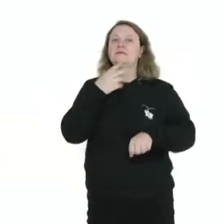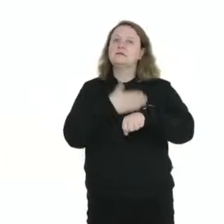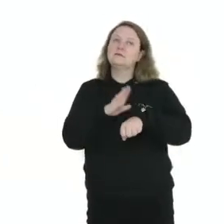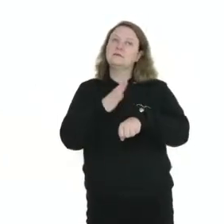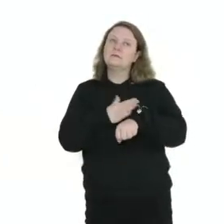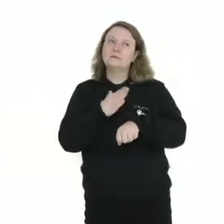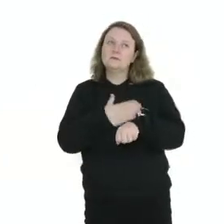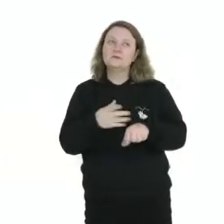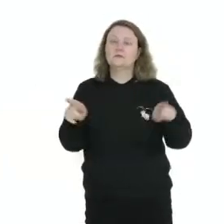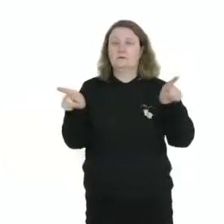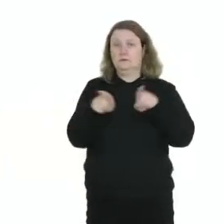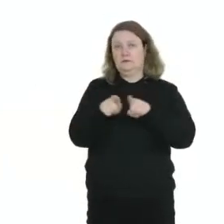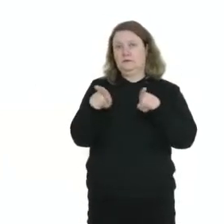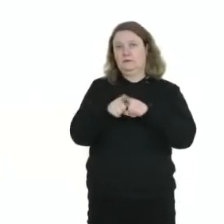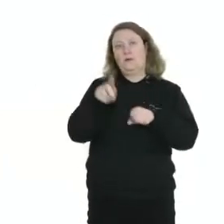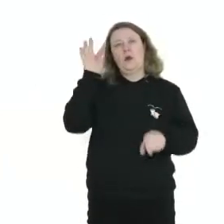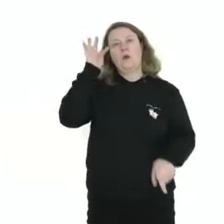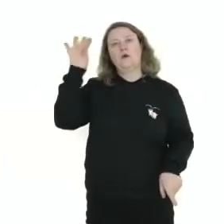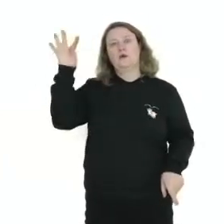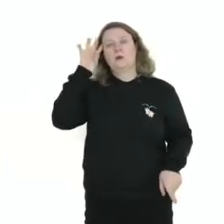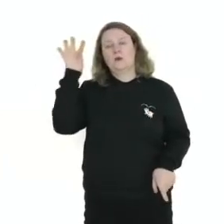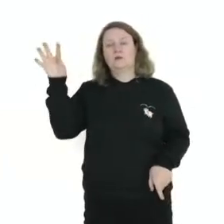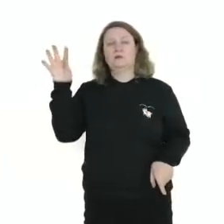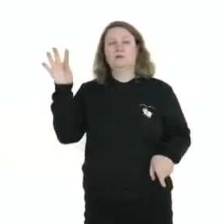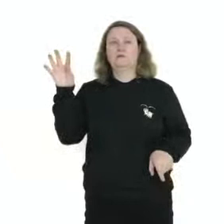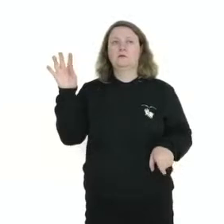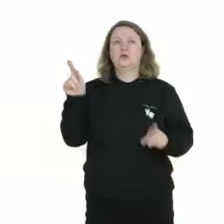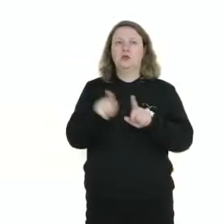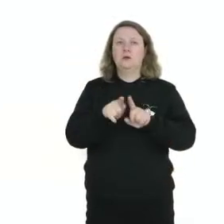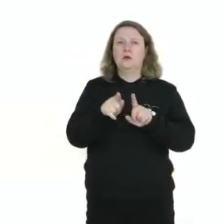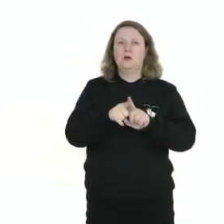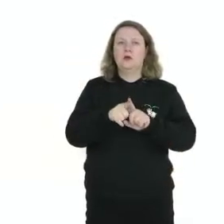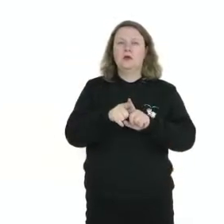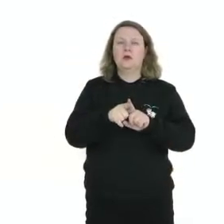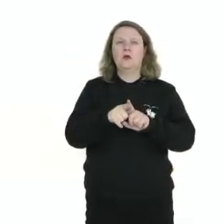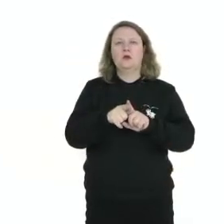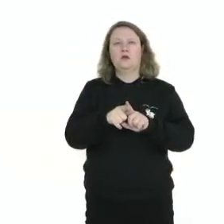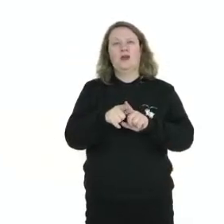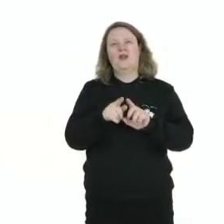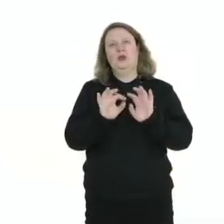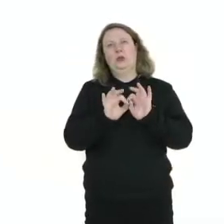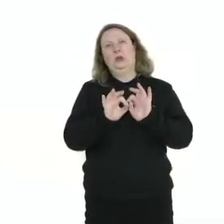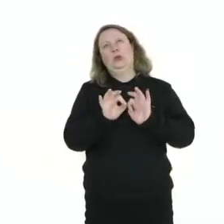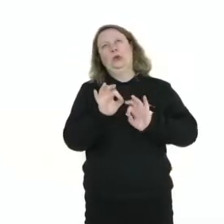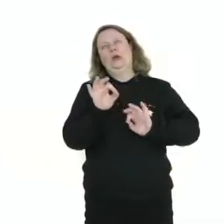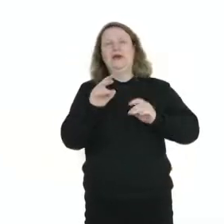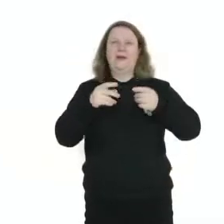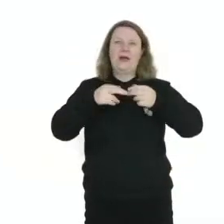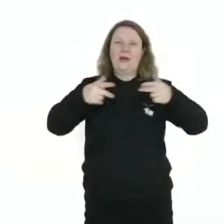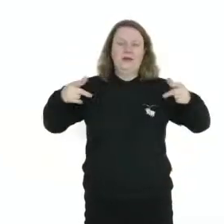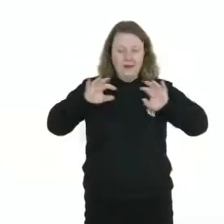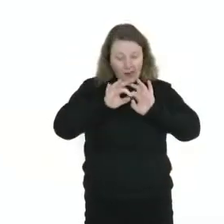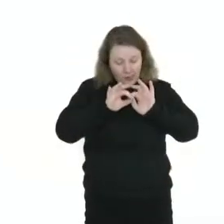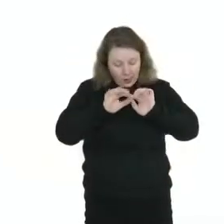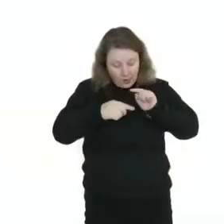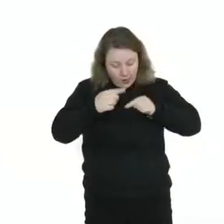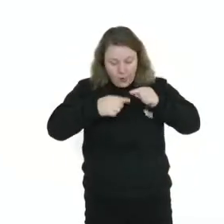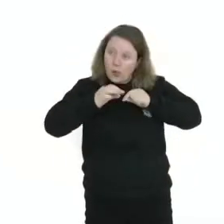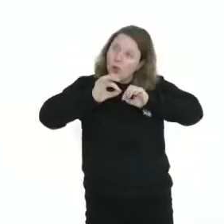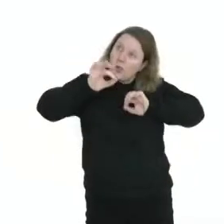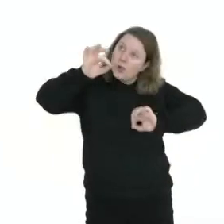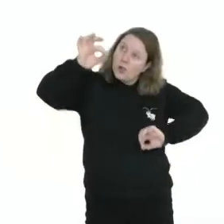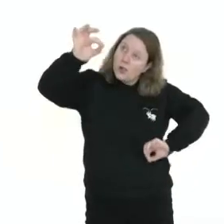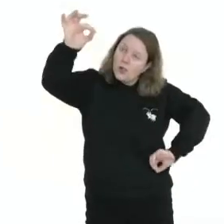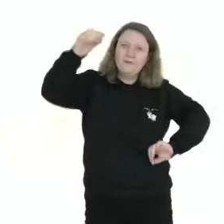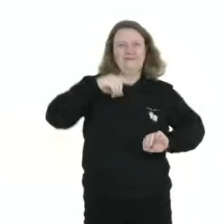triângulo e do teorema de Pitágoras para medições indiretas. Então, você não vai esticar uma fita métrica, mas você precisa dessas medidas. Então,